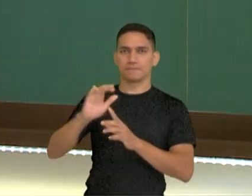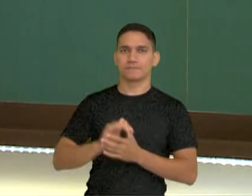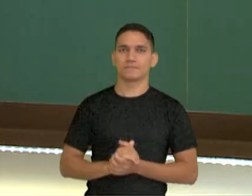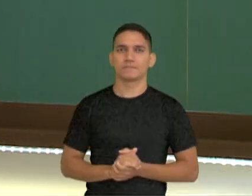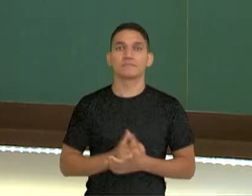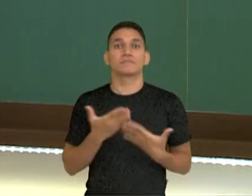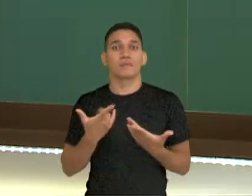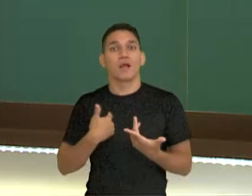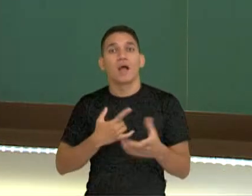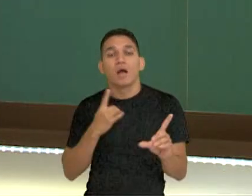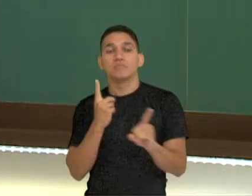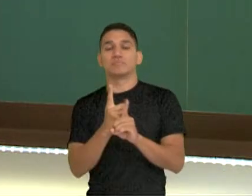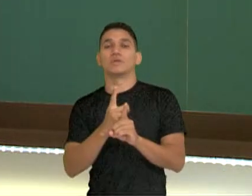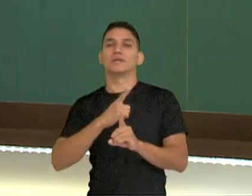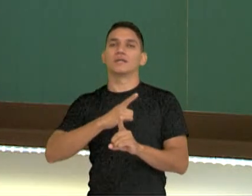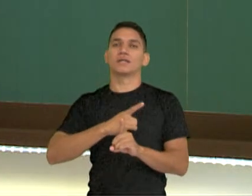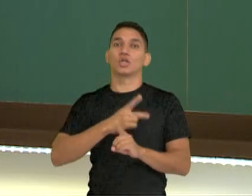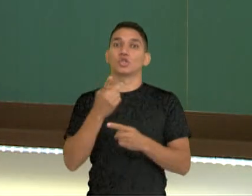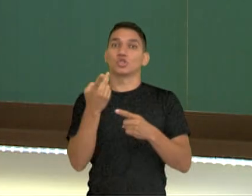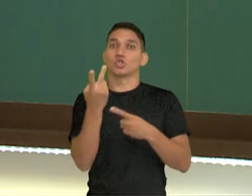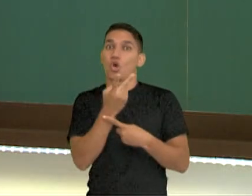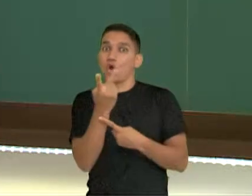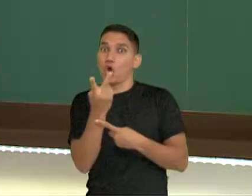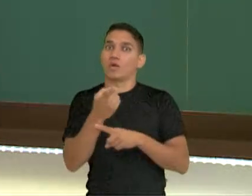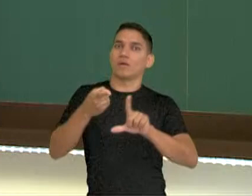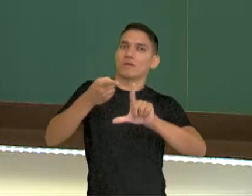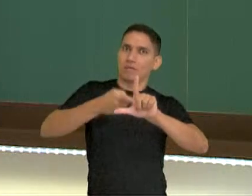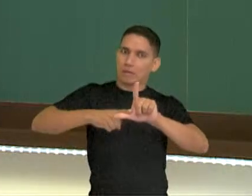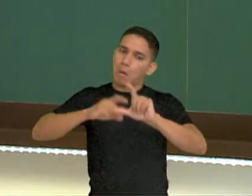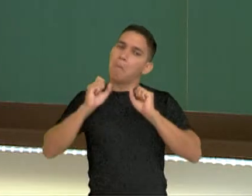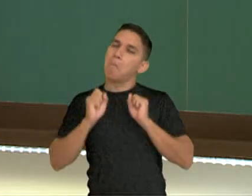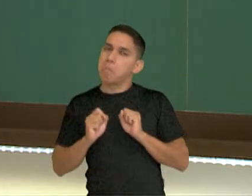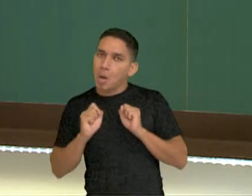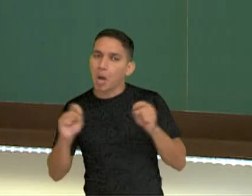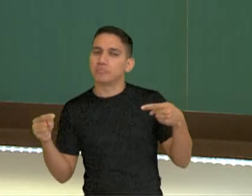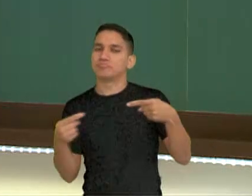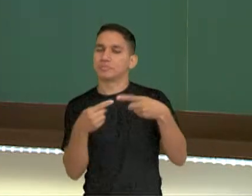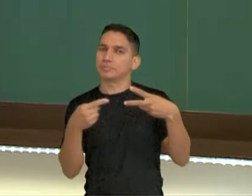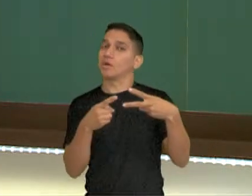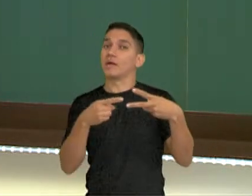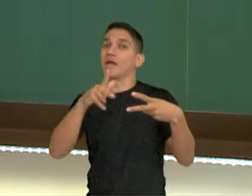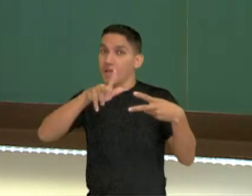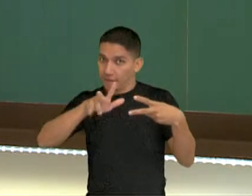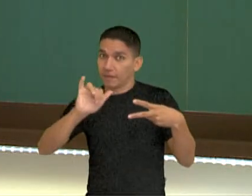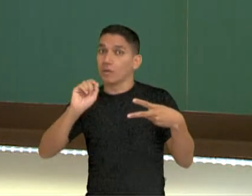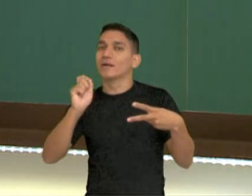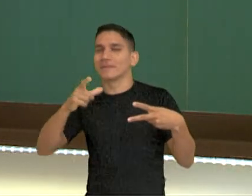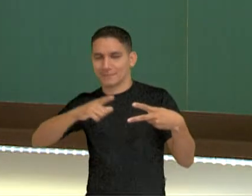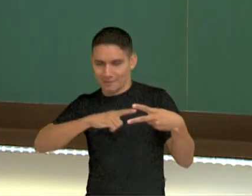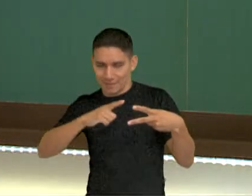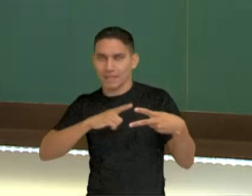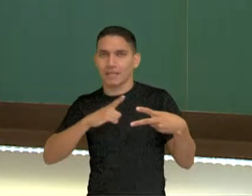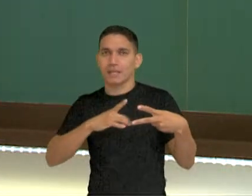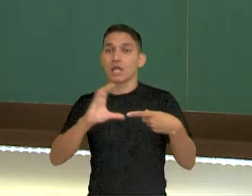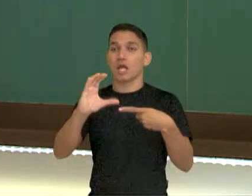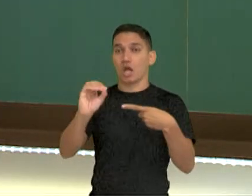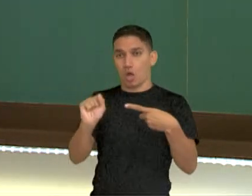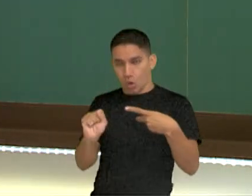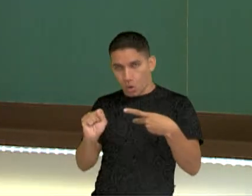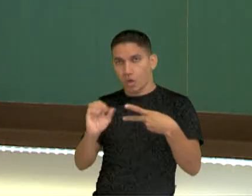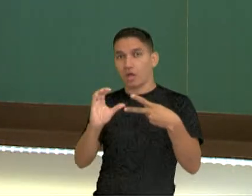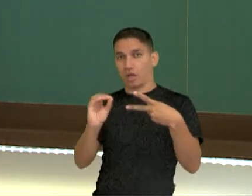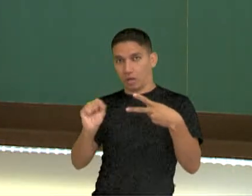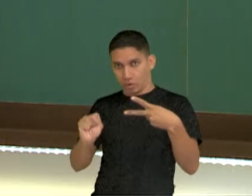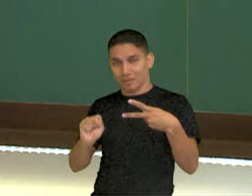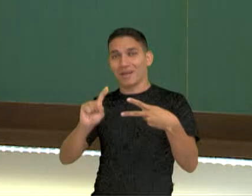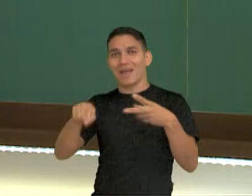graus. Então, eu tenho dois ângulos que podem ter, dois ângulos que têm o cosseno sendo